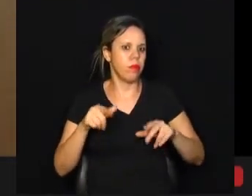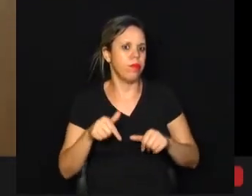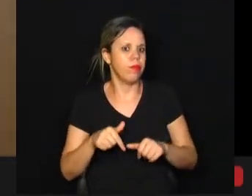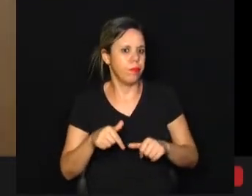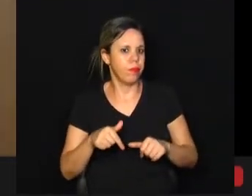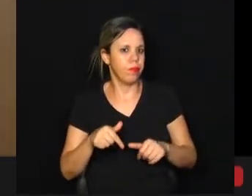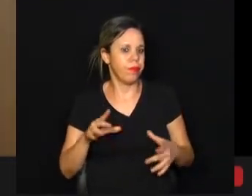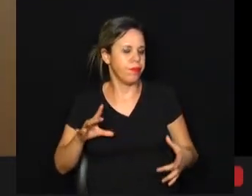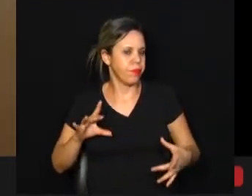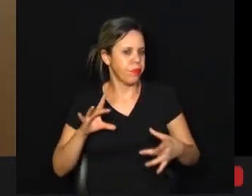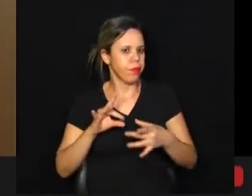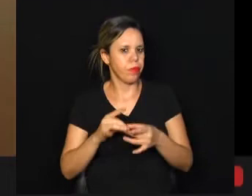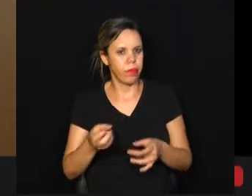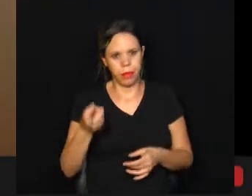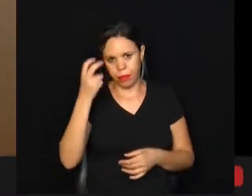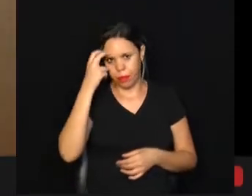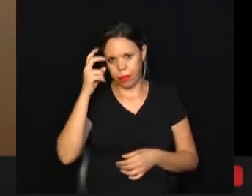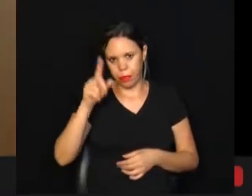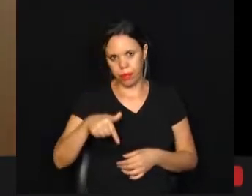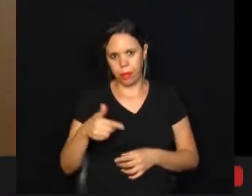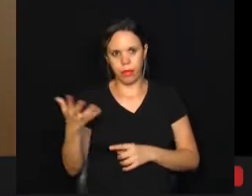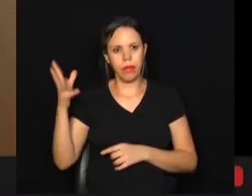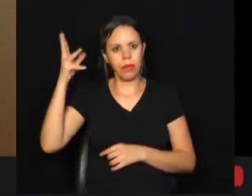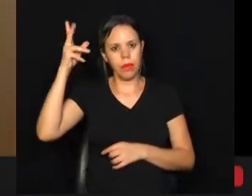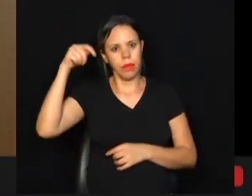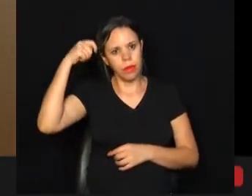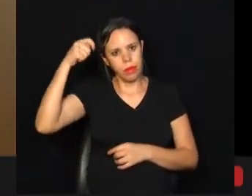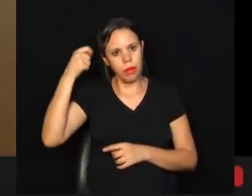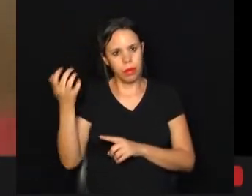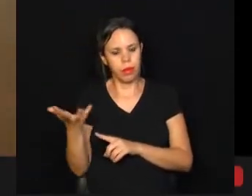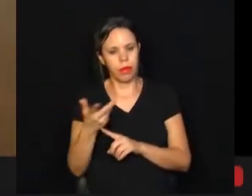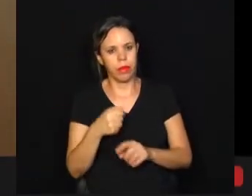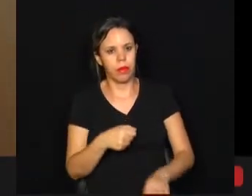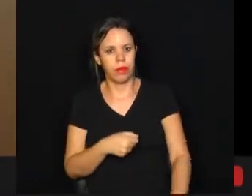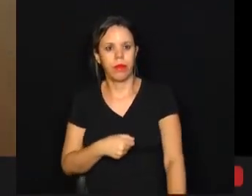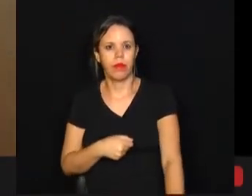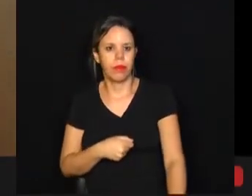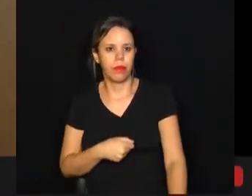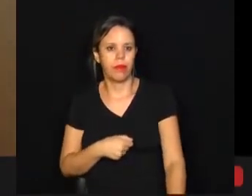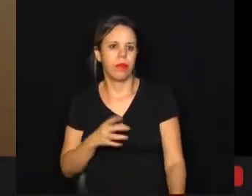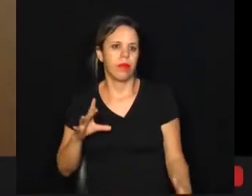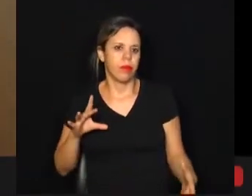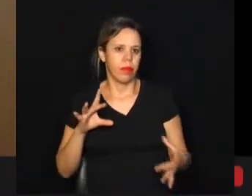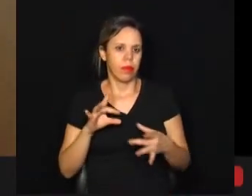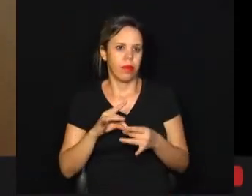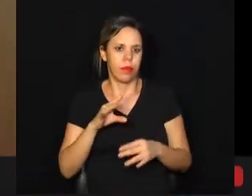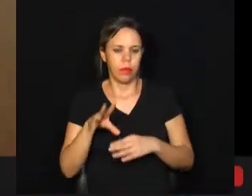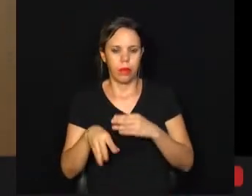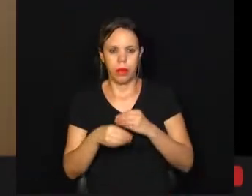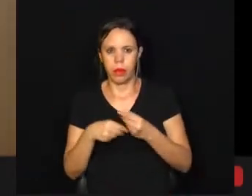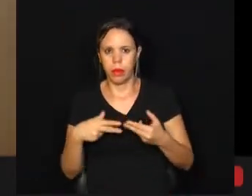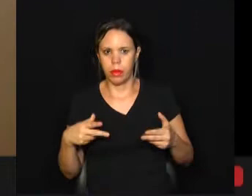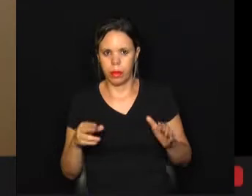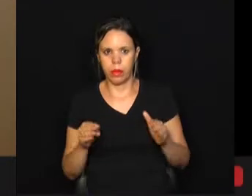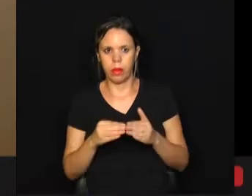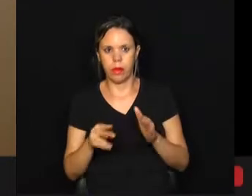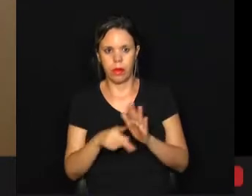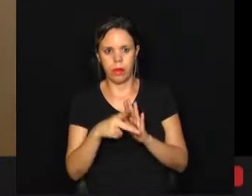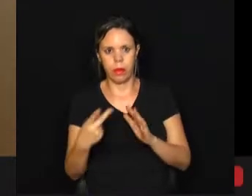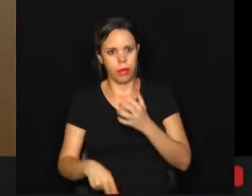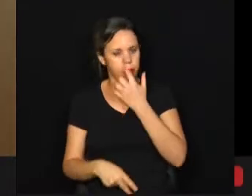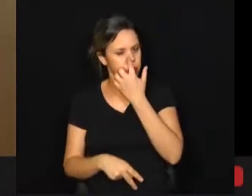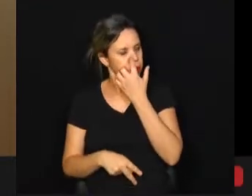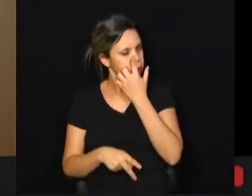à cultura e às artes, principalmente, vem atrelado como se fosse uma coisa exclusiva da